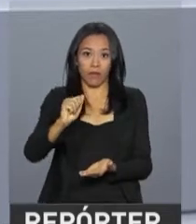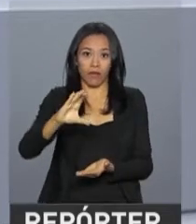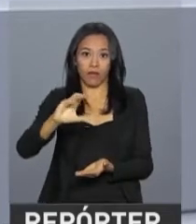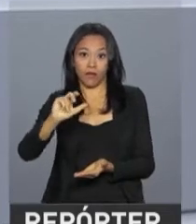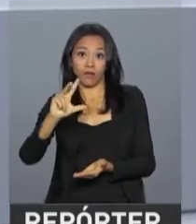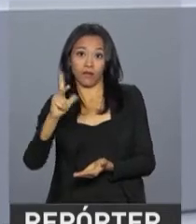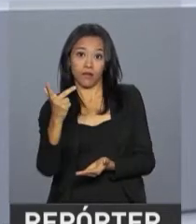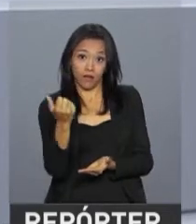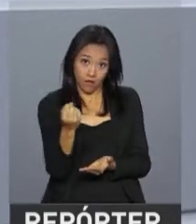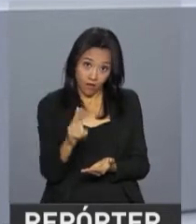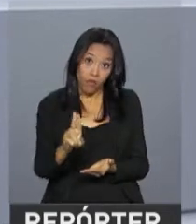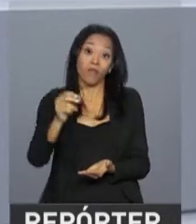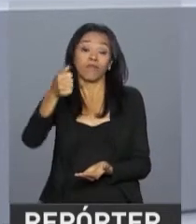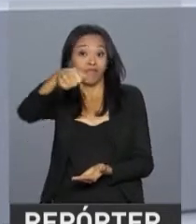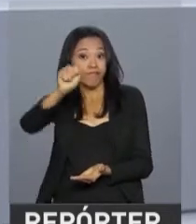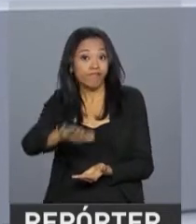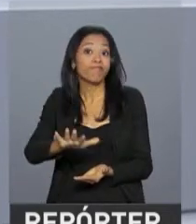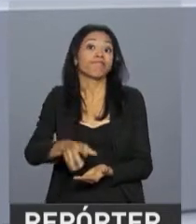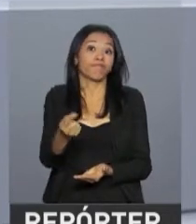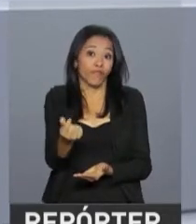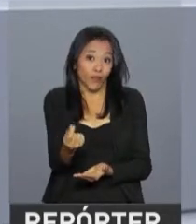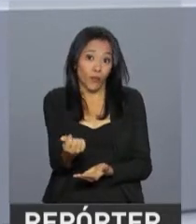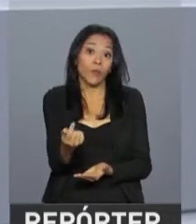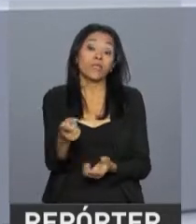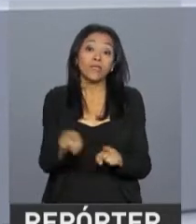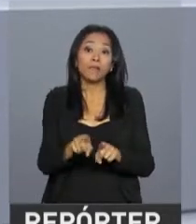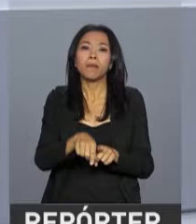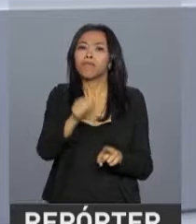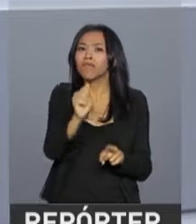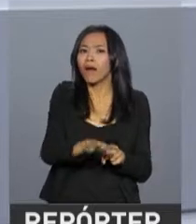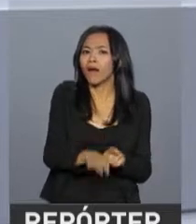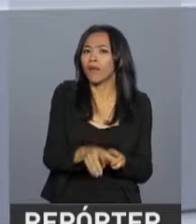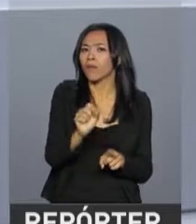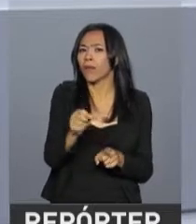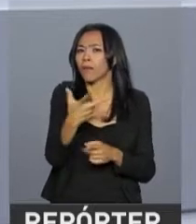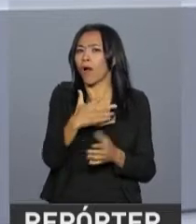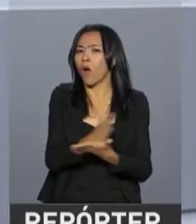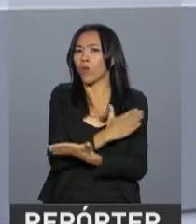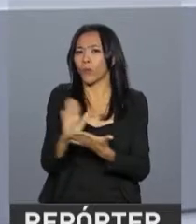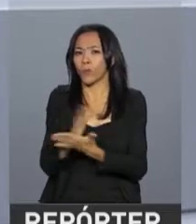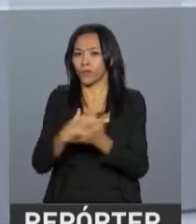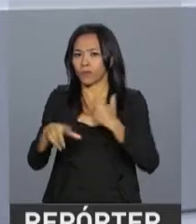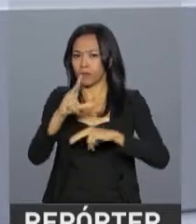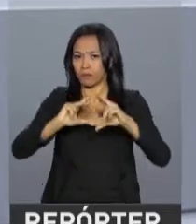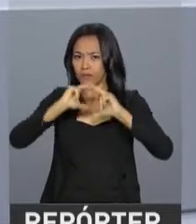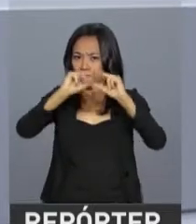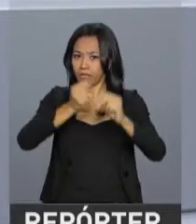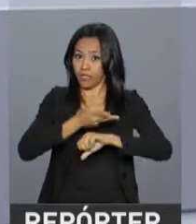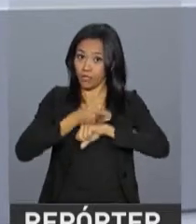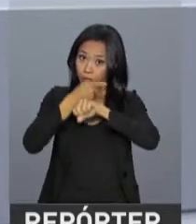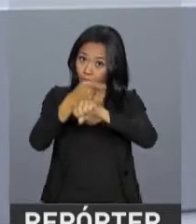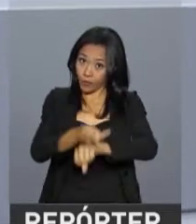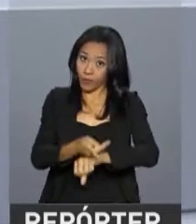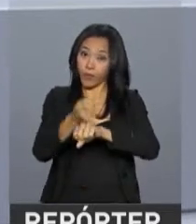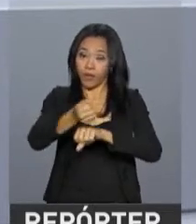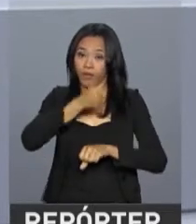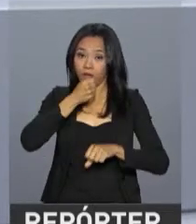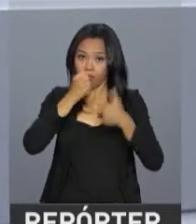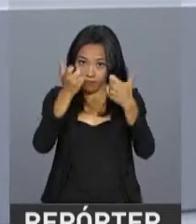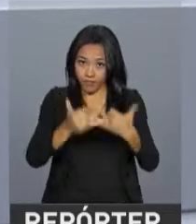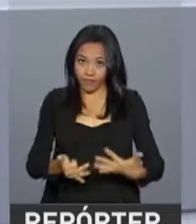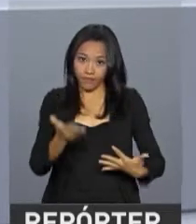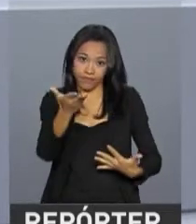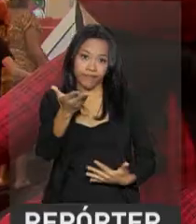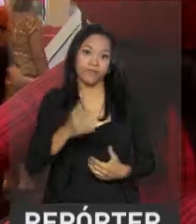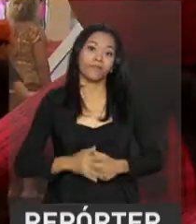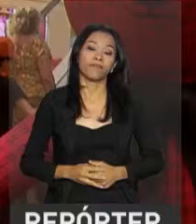que registram queda nos preços. E mais baratos também estão alguns dos presentes procurados nessa época. Cleide Lopes conta pra gente.